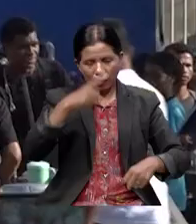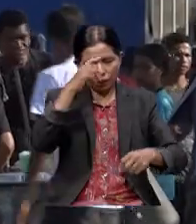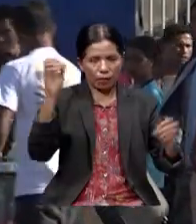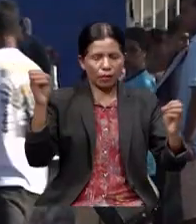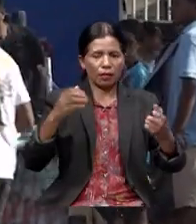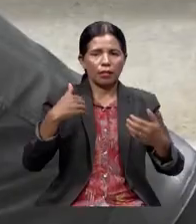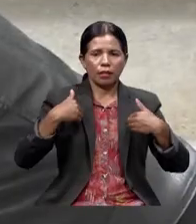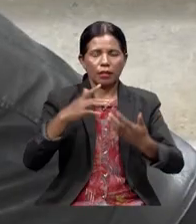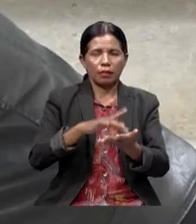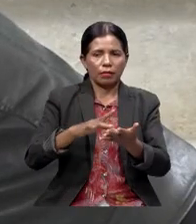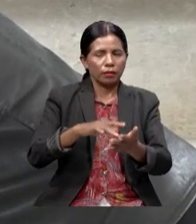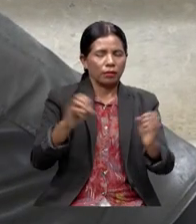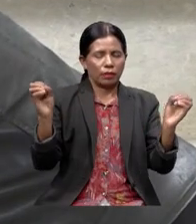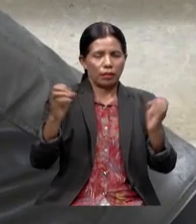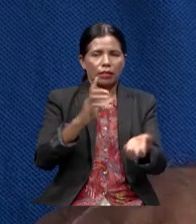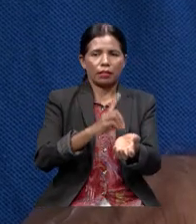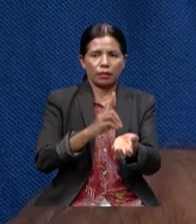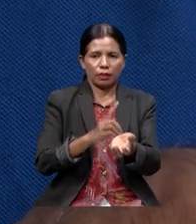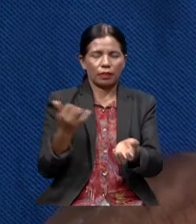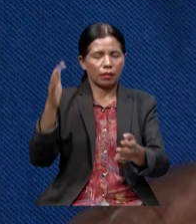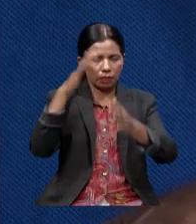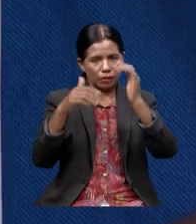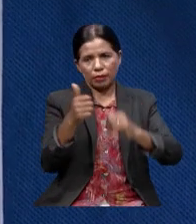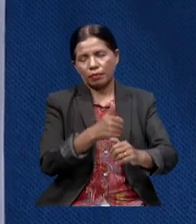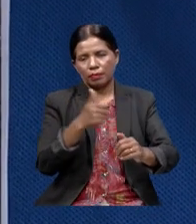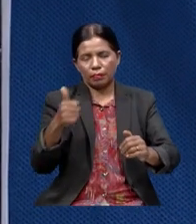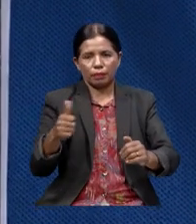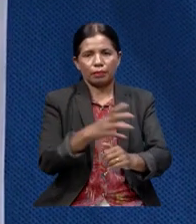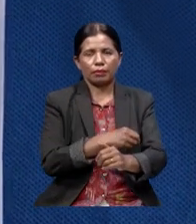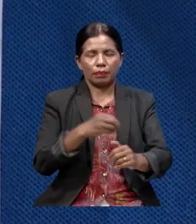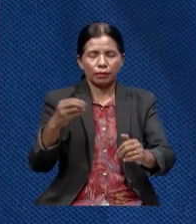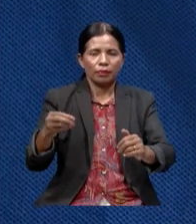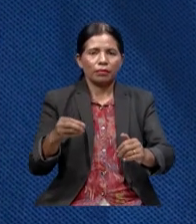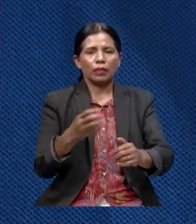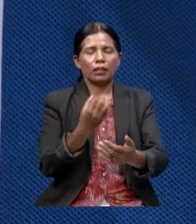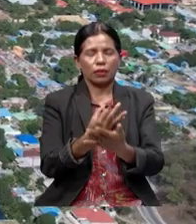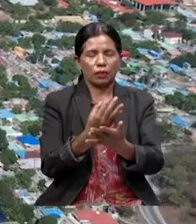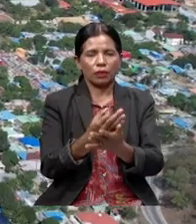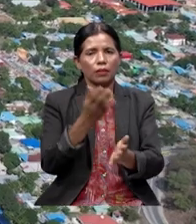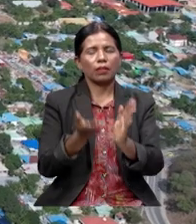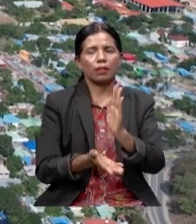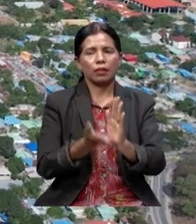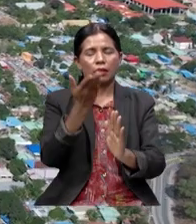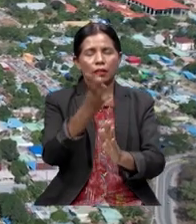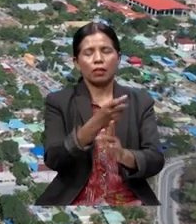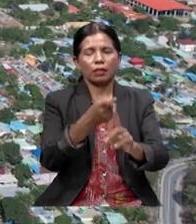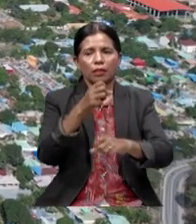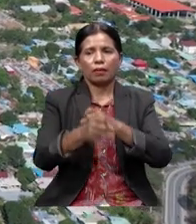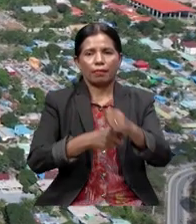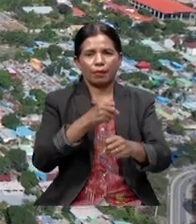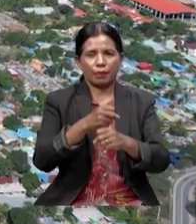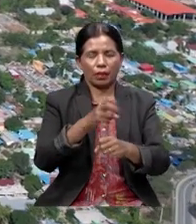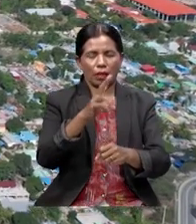moro, menos pessoal saúde, problemas ira se lutam, nomos tusan dólar americano tocam ruanulo, rusitina rihon